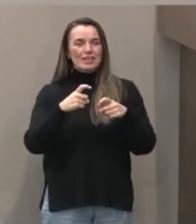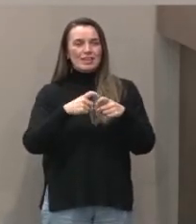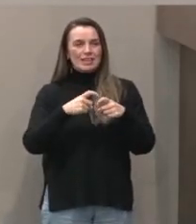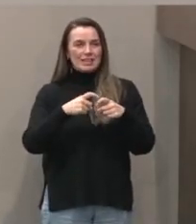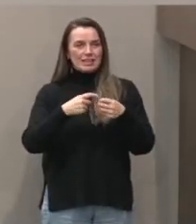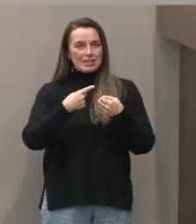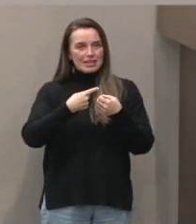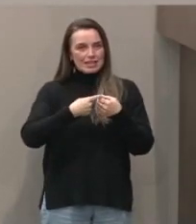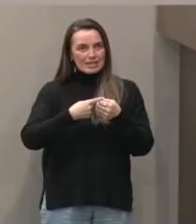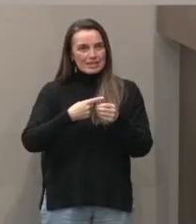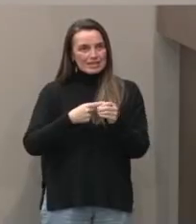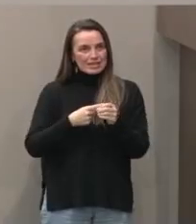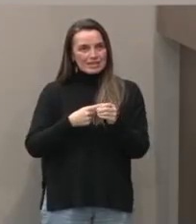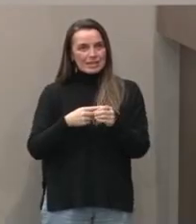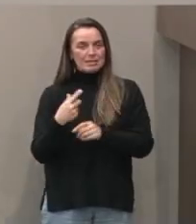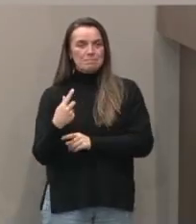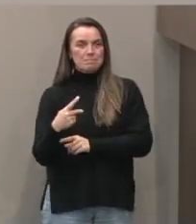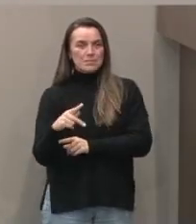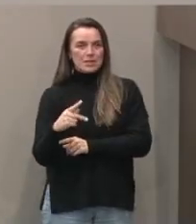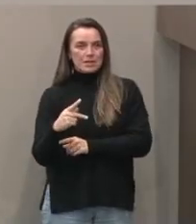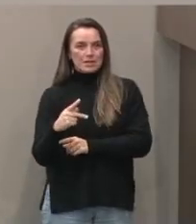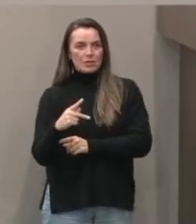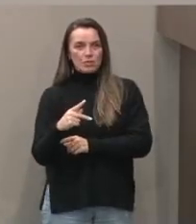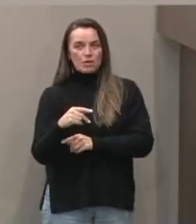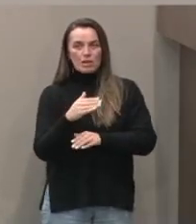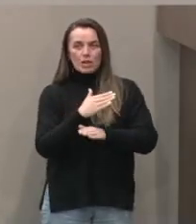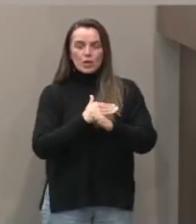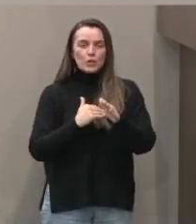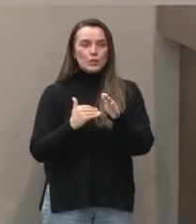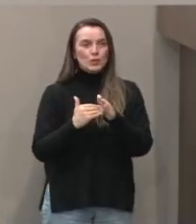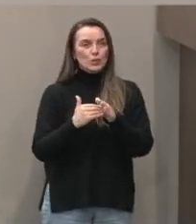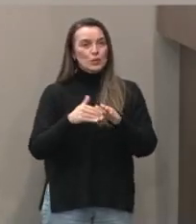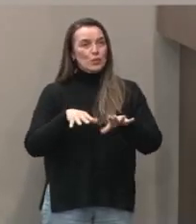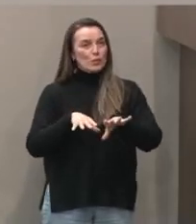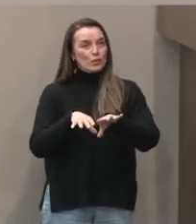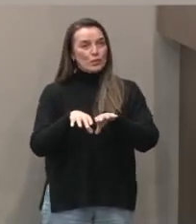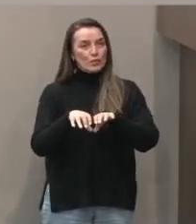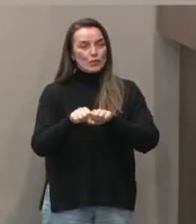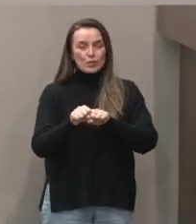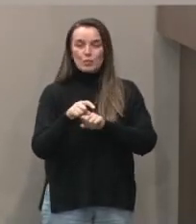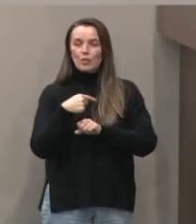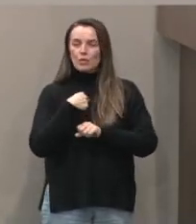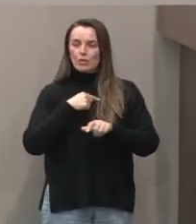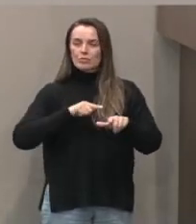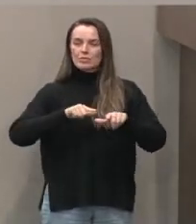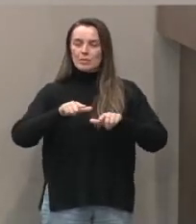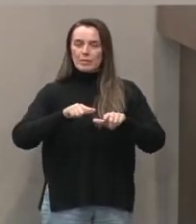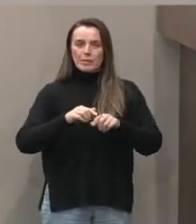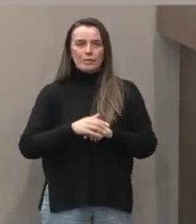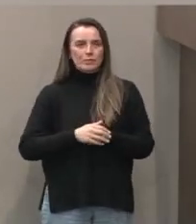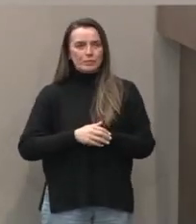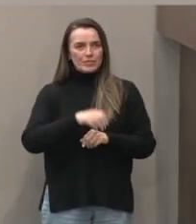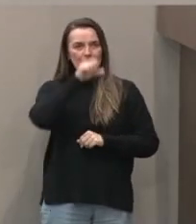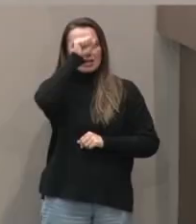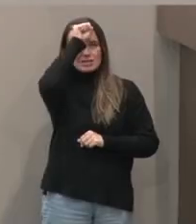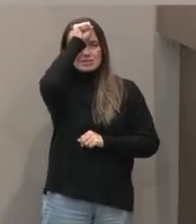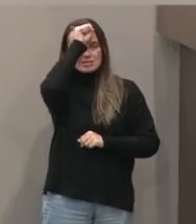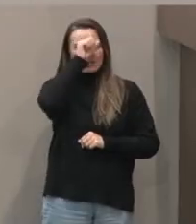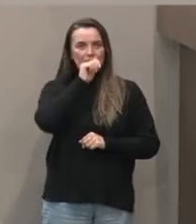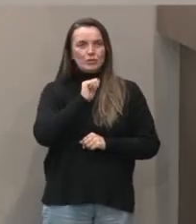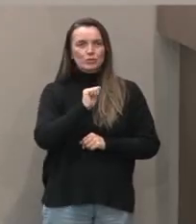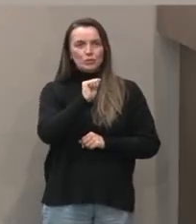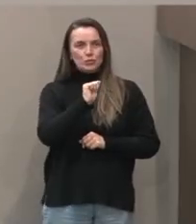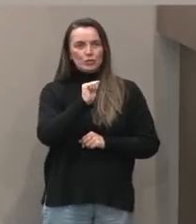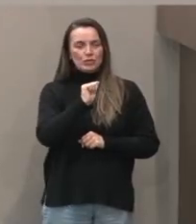na Cidade de Leste, no Paraguai. Todos formados no nosso serviço. Ortomissões em Santo Ângelo,